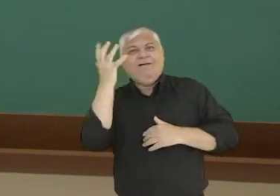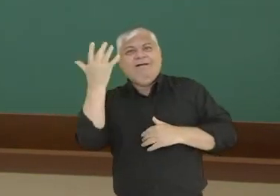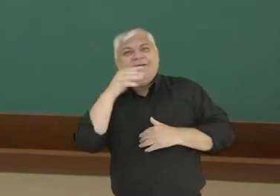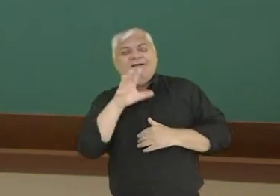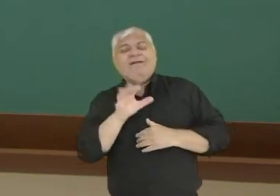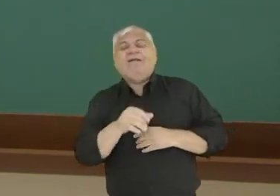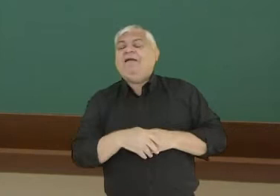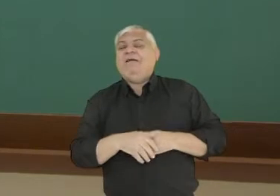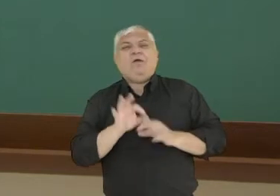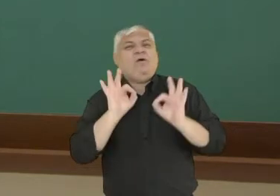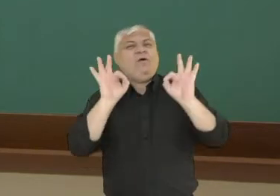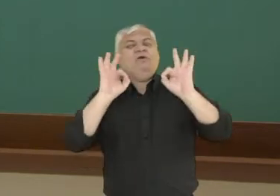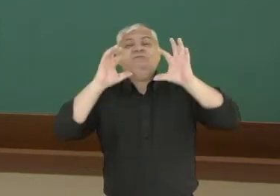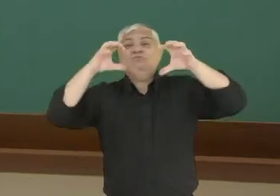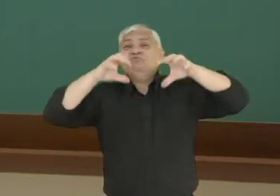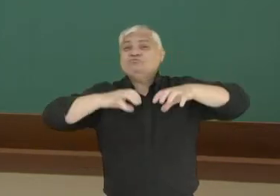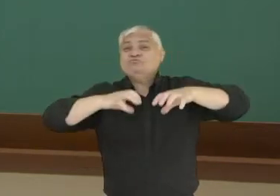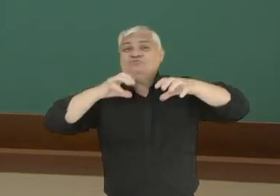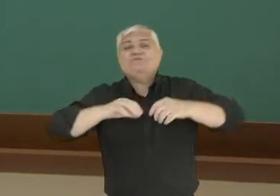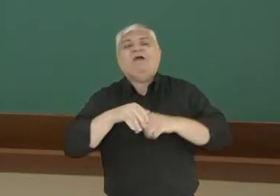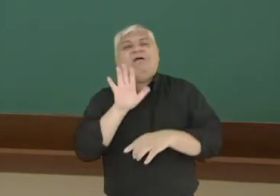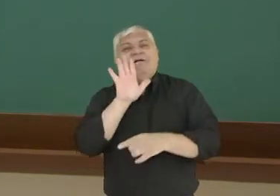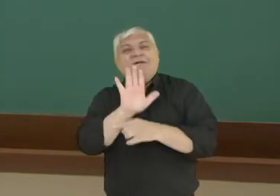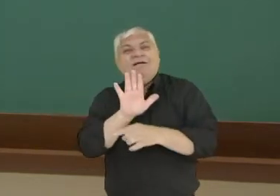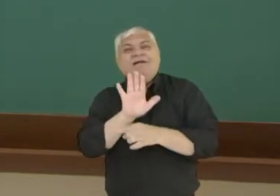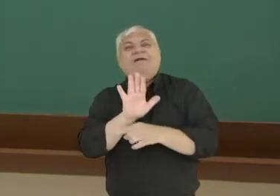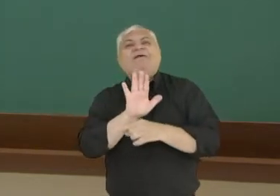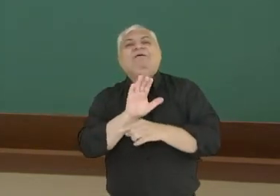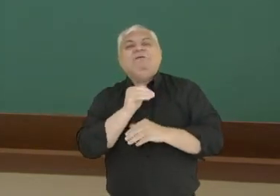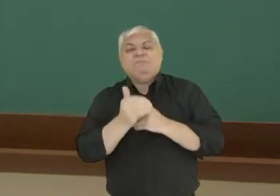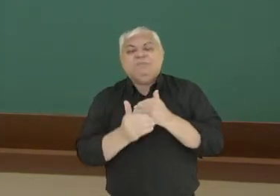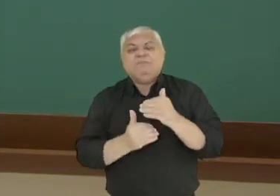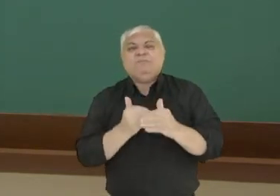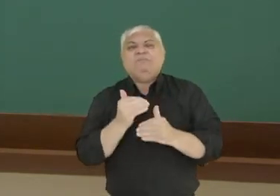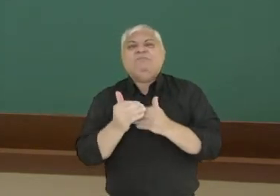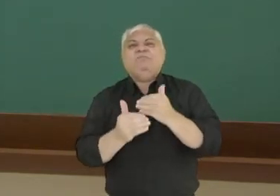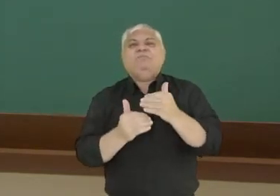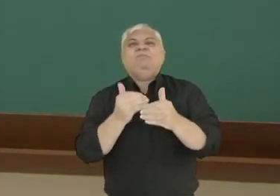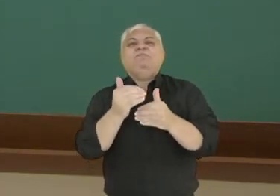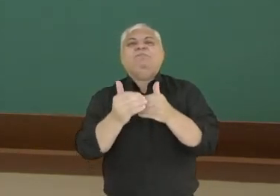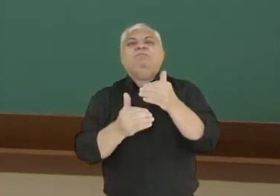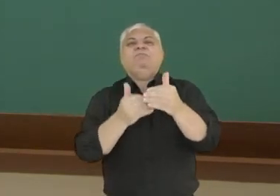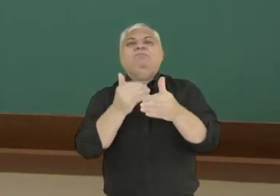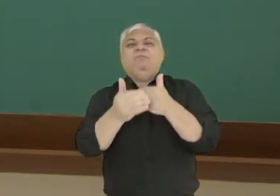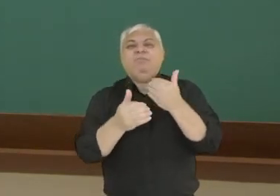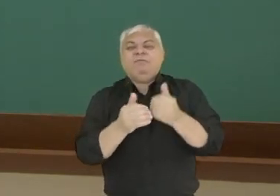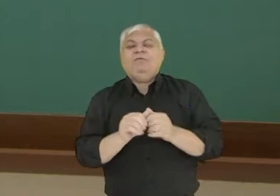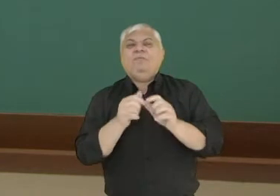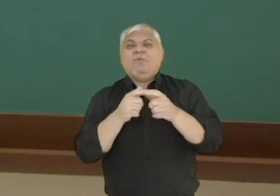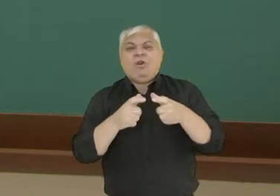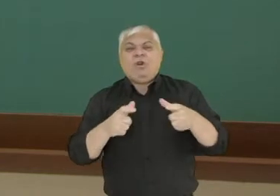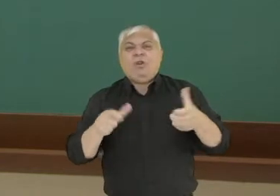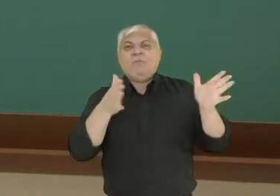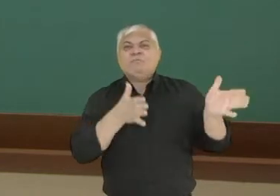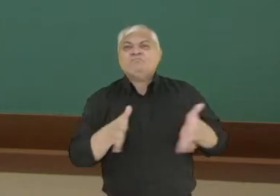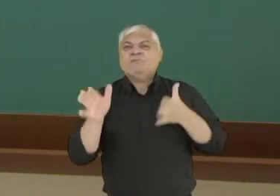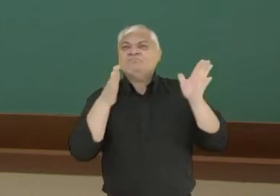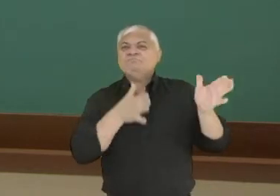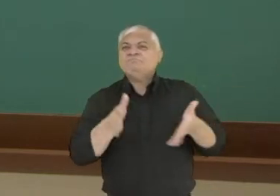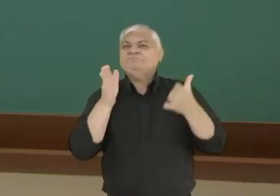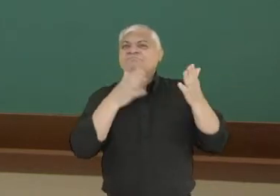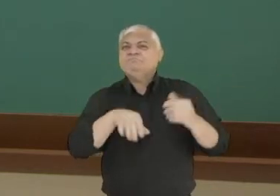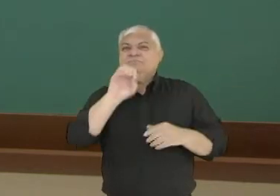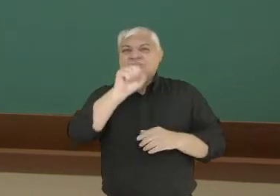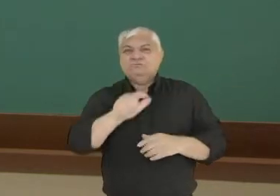chuvas o ano todo e isso ajuda contribui para o desenvolvimento e para alta produtividade agropecuária